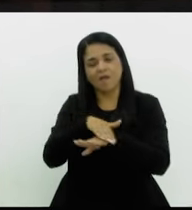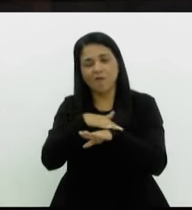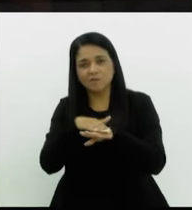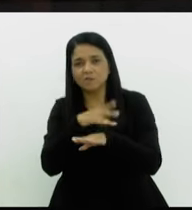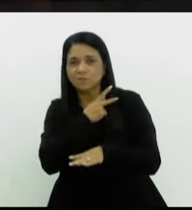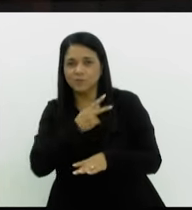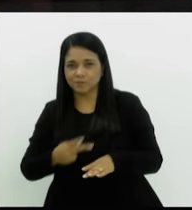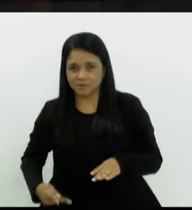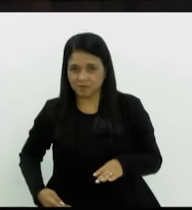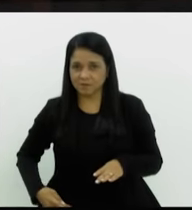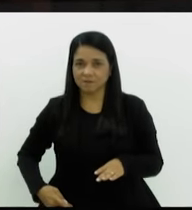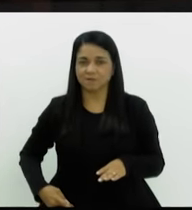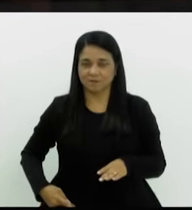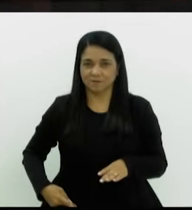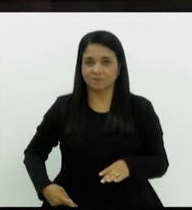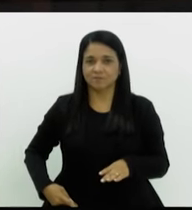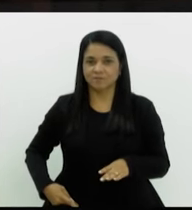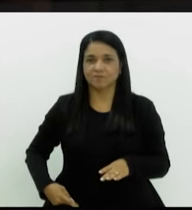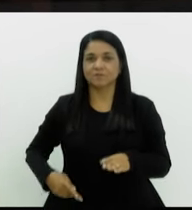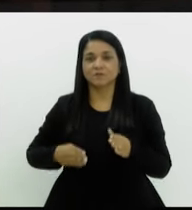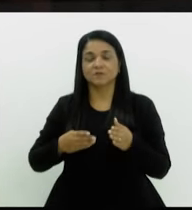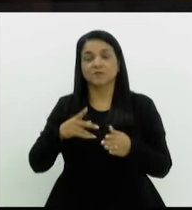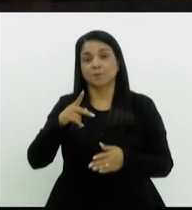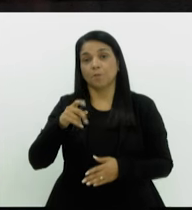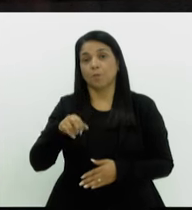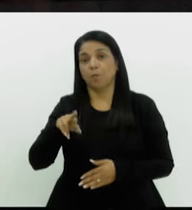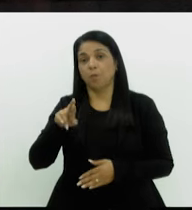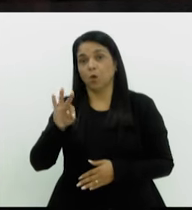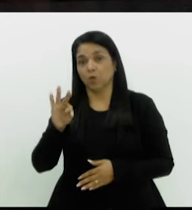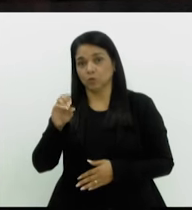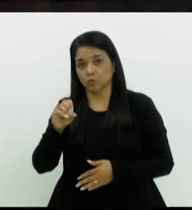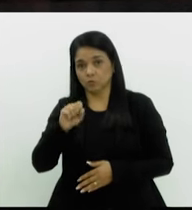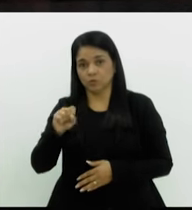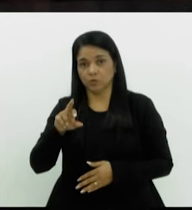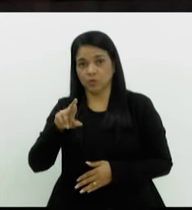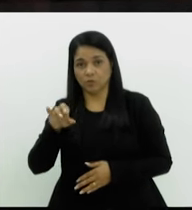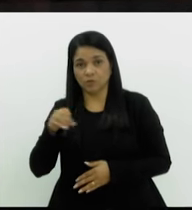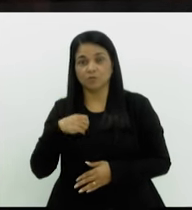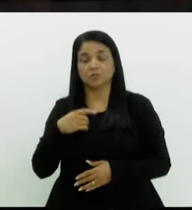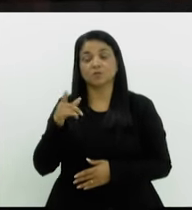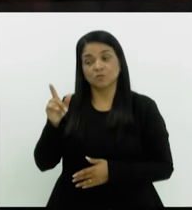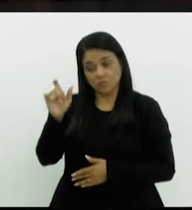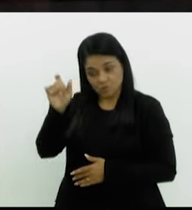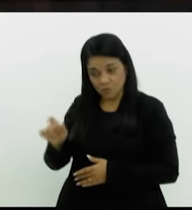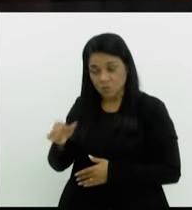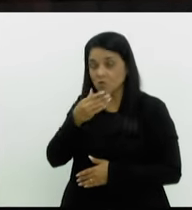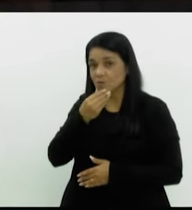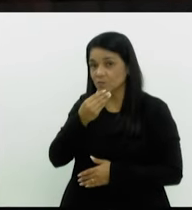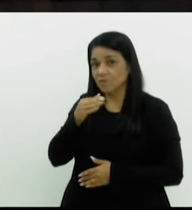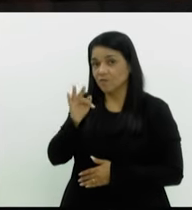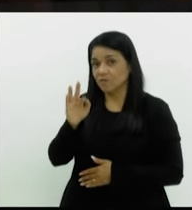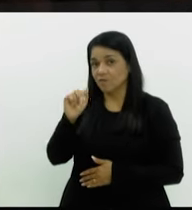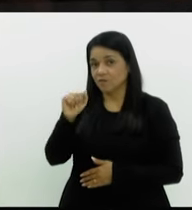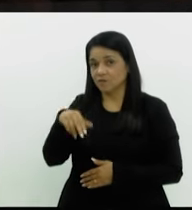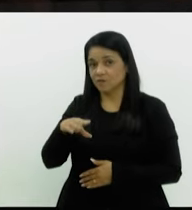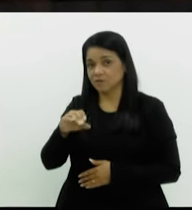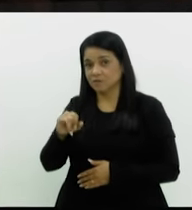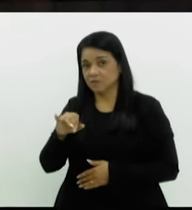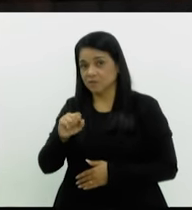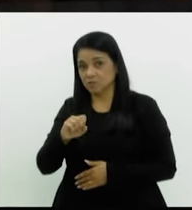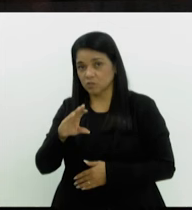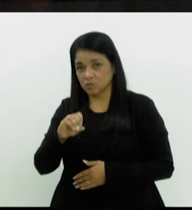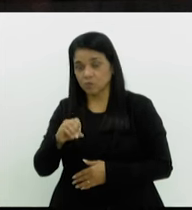presidente da Portos Rios, o senhor Francisco, com relação à questão da